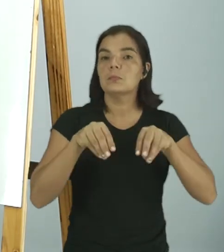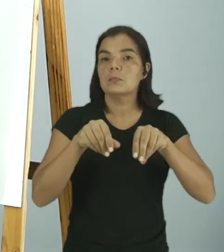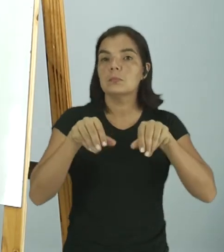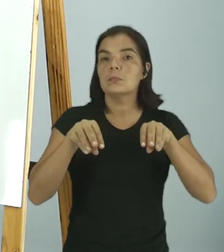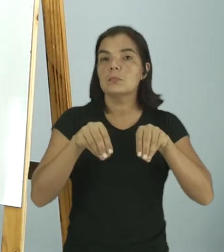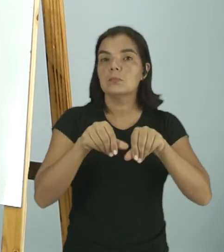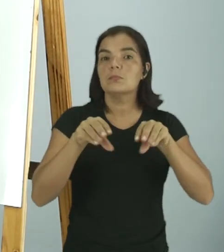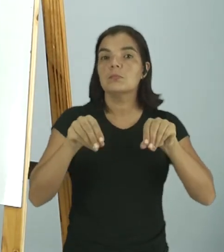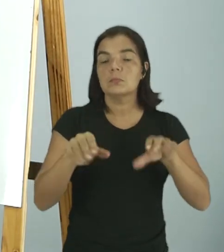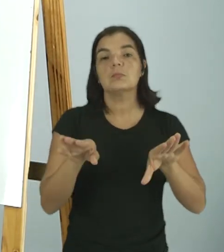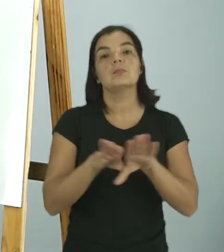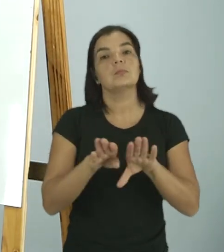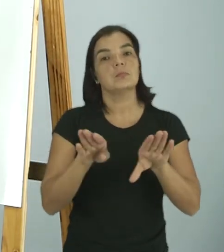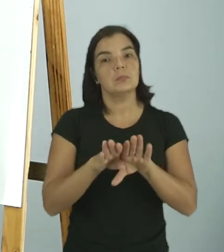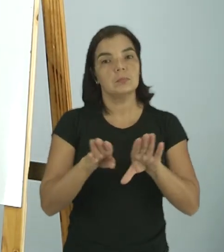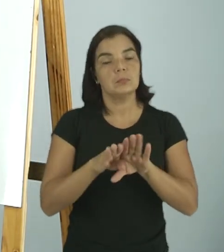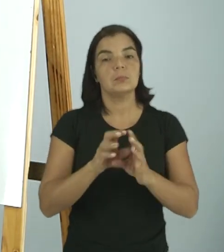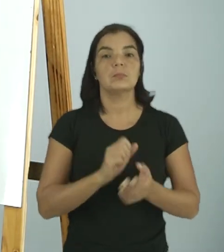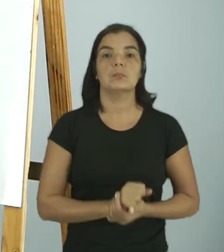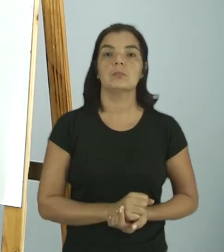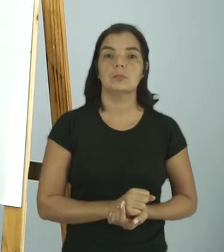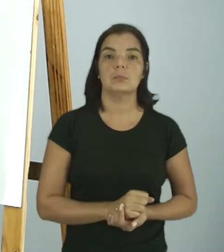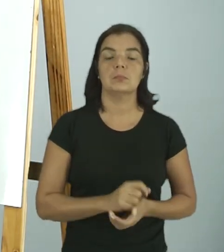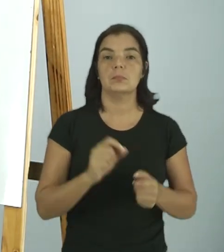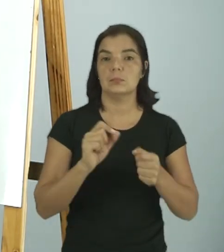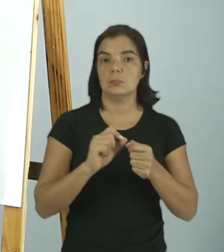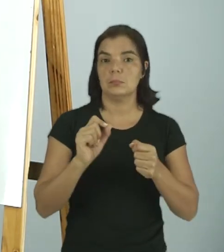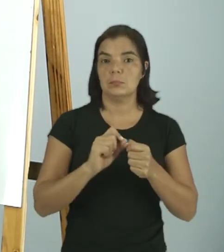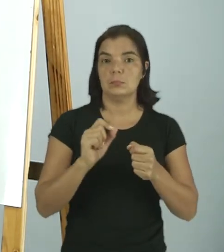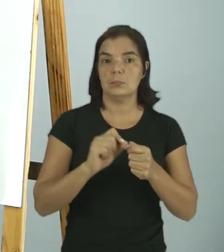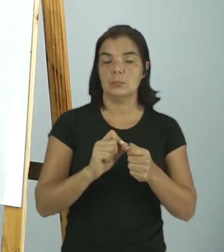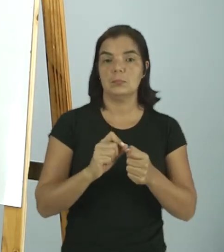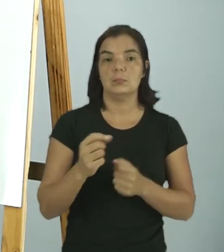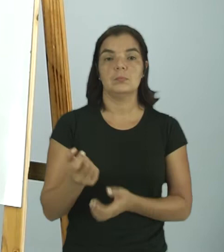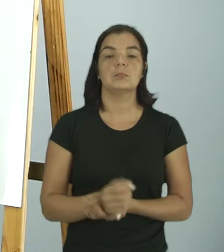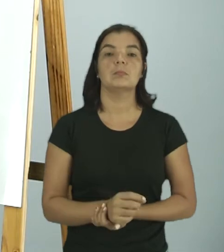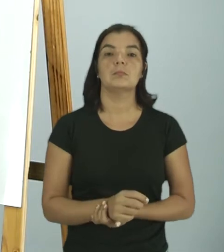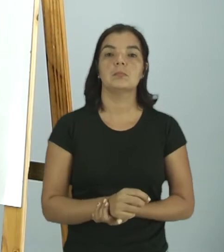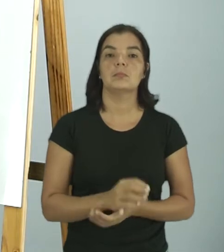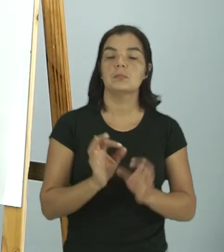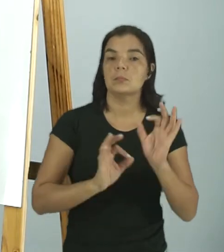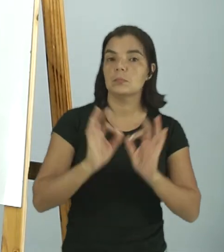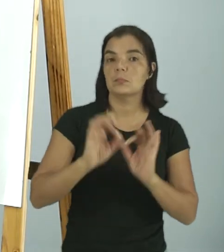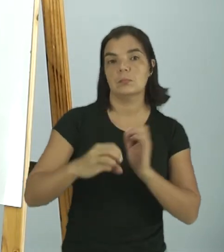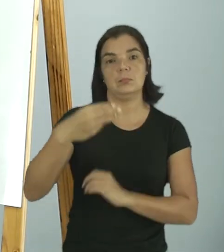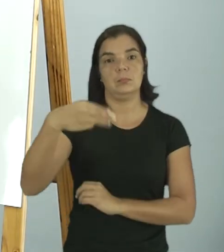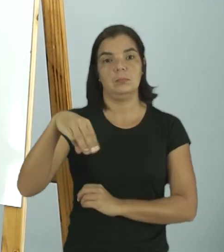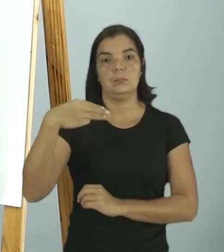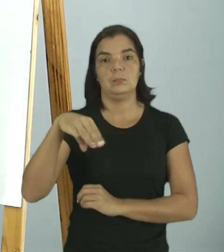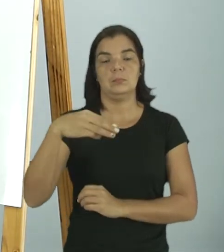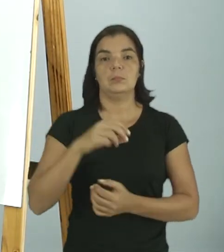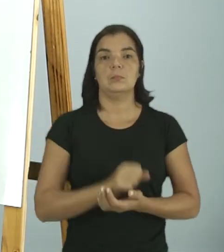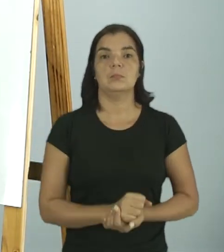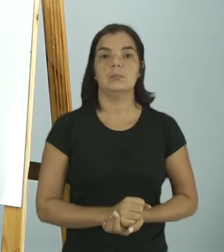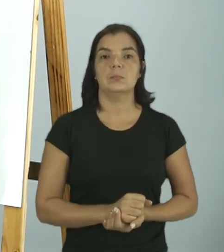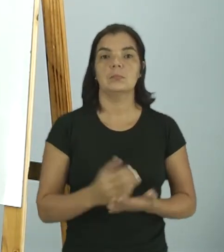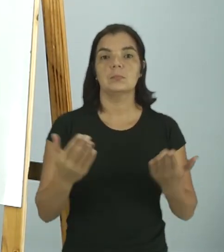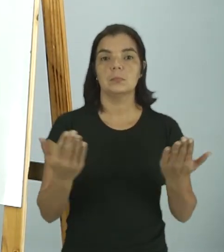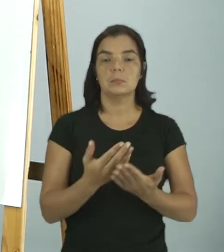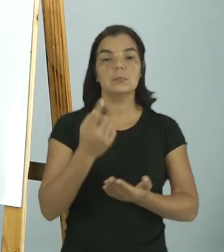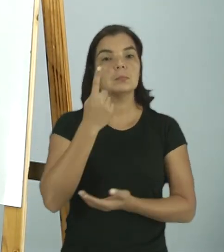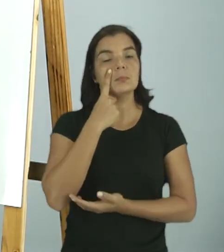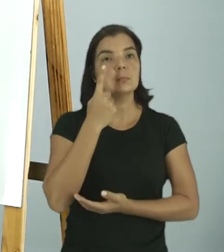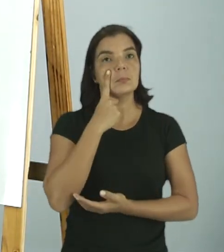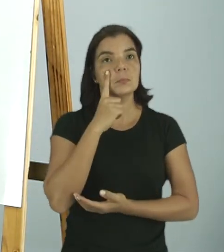e nós vimos na forma né de fazer a nossa operação matemática agora